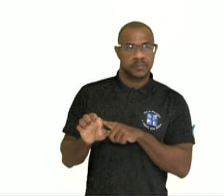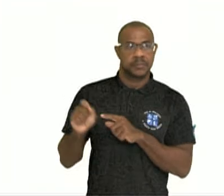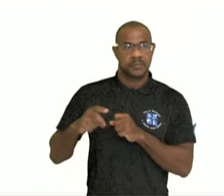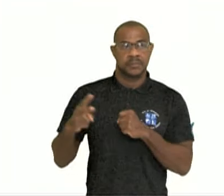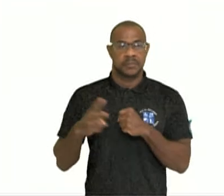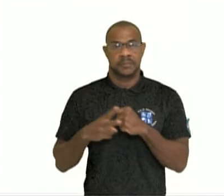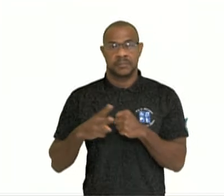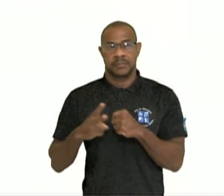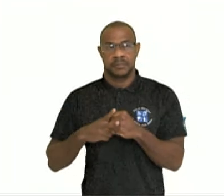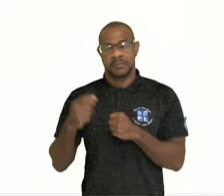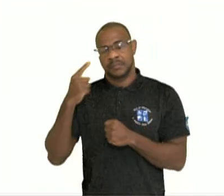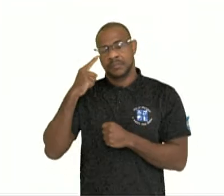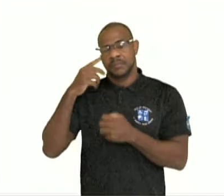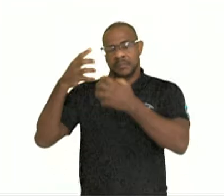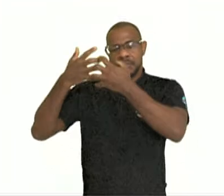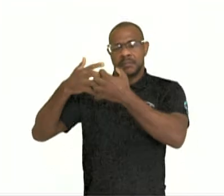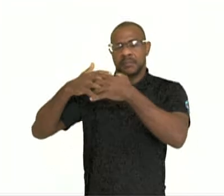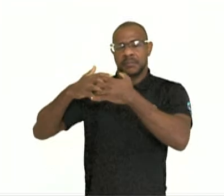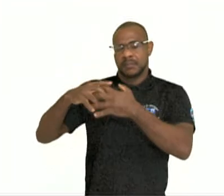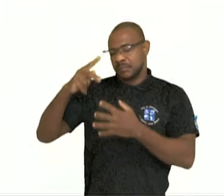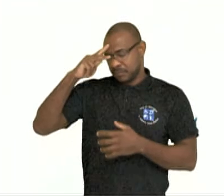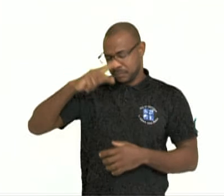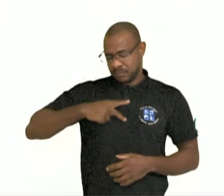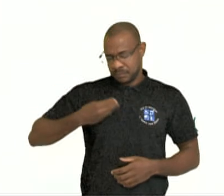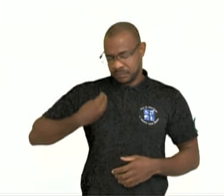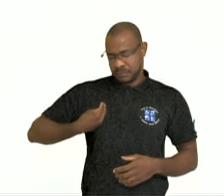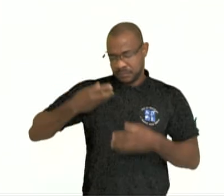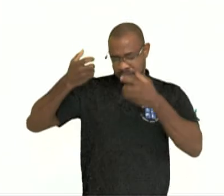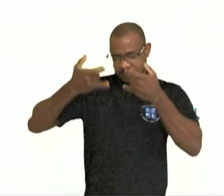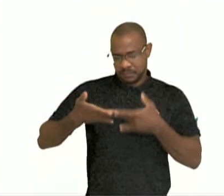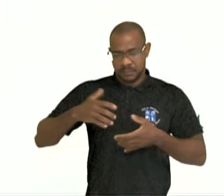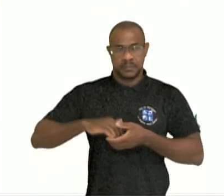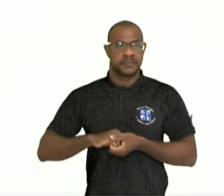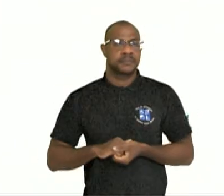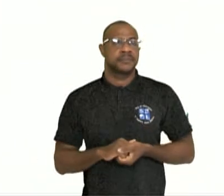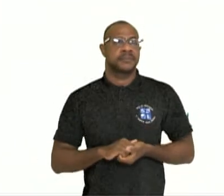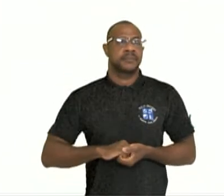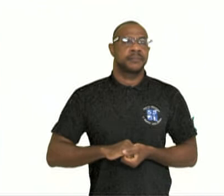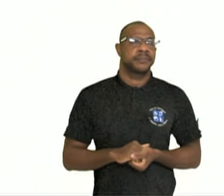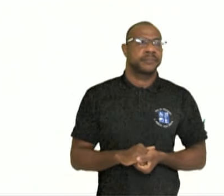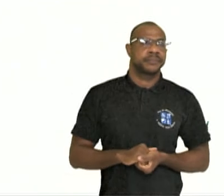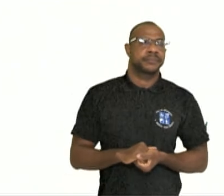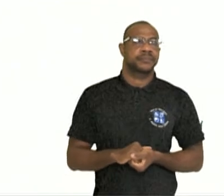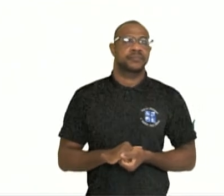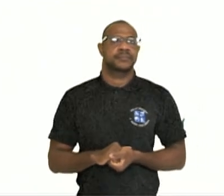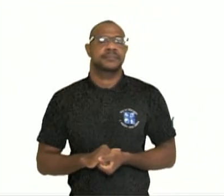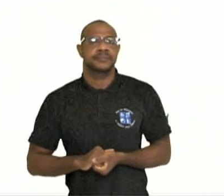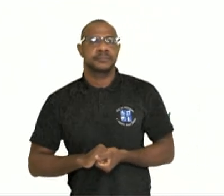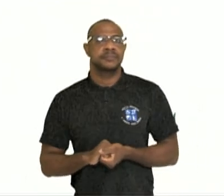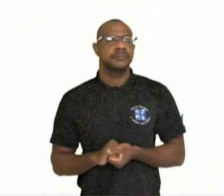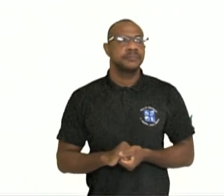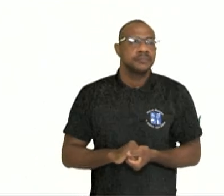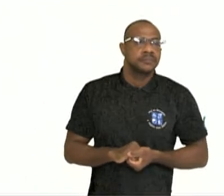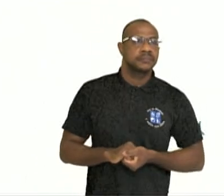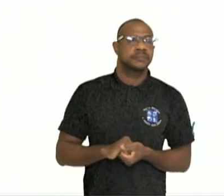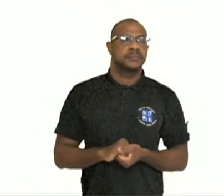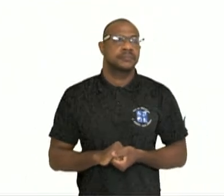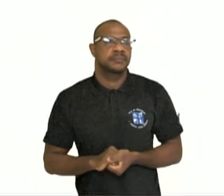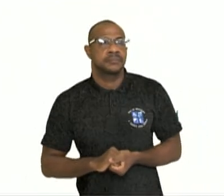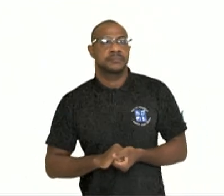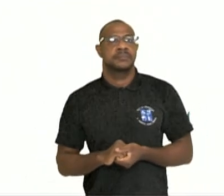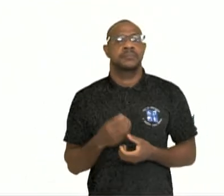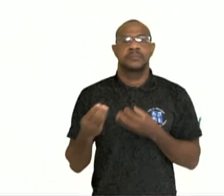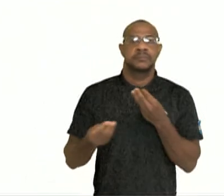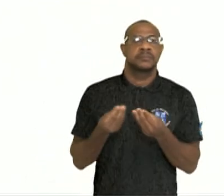verbo reflexivo, falando de você mesmo, ok? Olha lá então. Llevar-se bem, com llevar-se mal, como